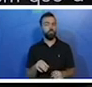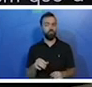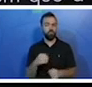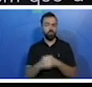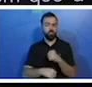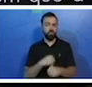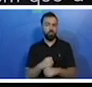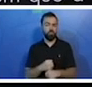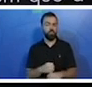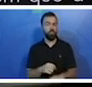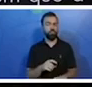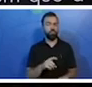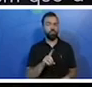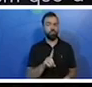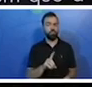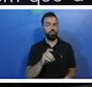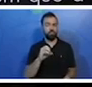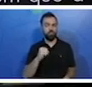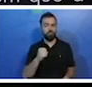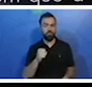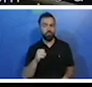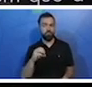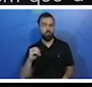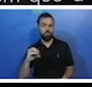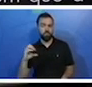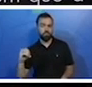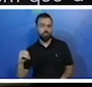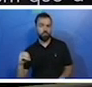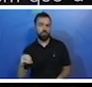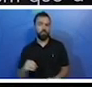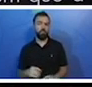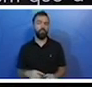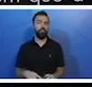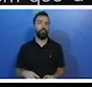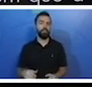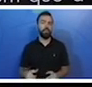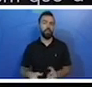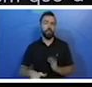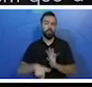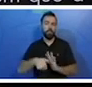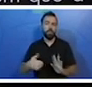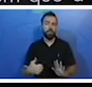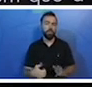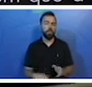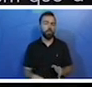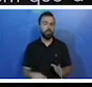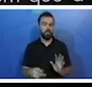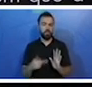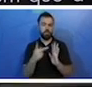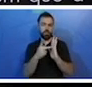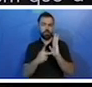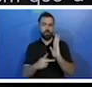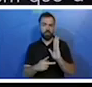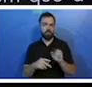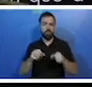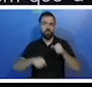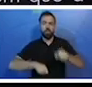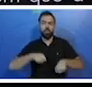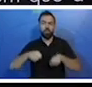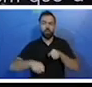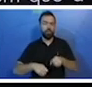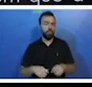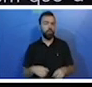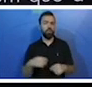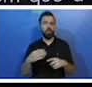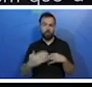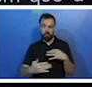ou 1801, que teremos os primeiros projetos de bicicleta que começaram a ser concebidos. Então, nos anos seguintes, várias